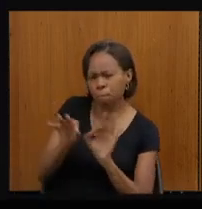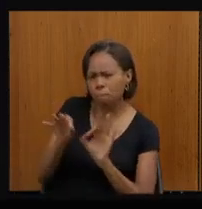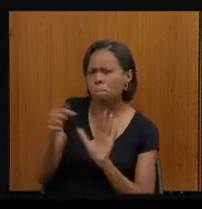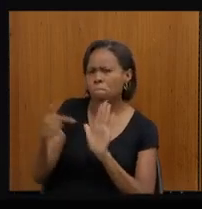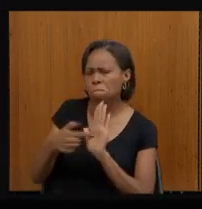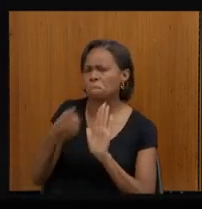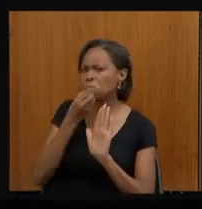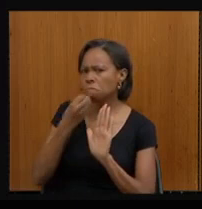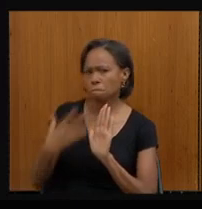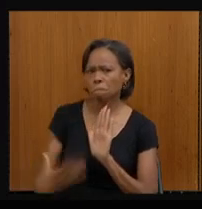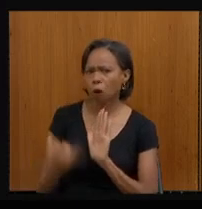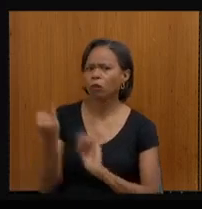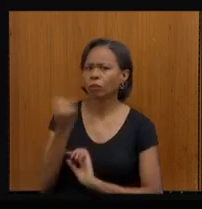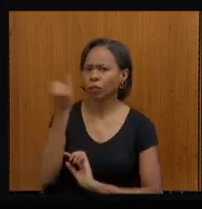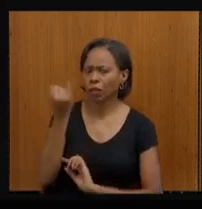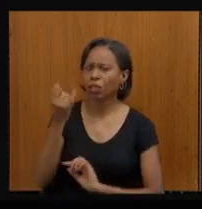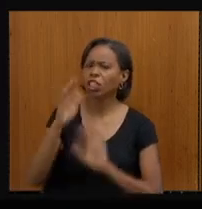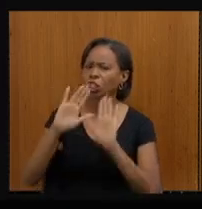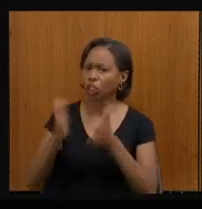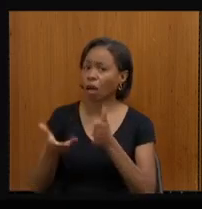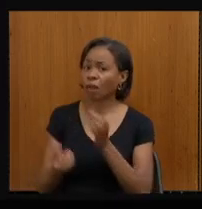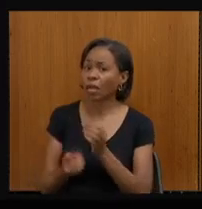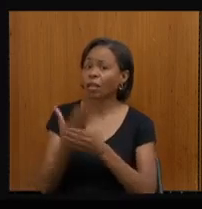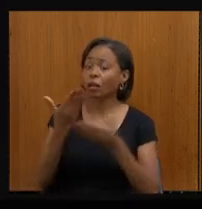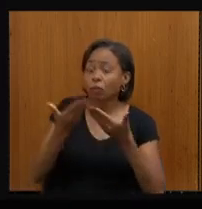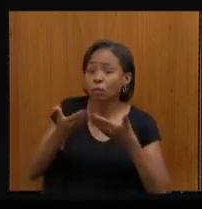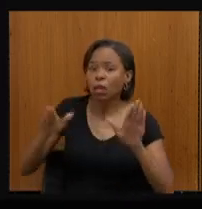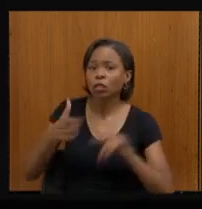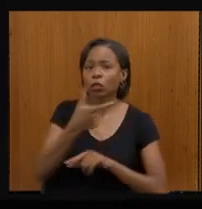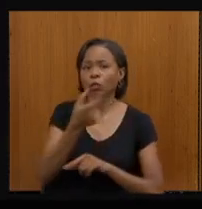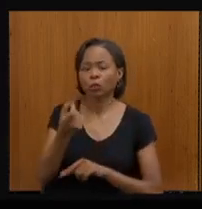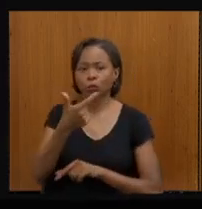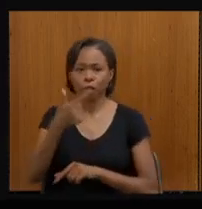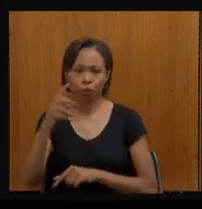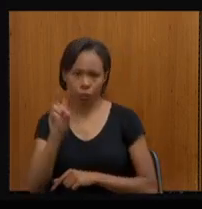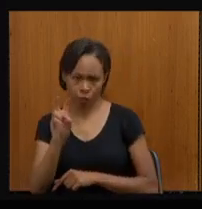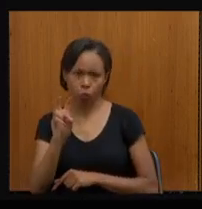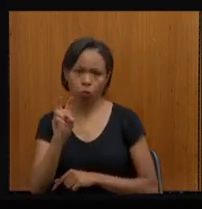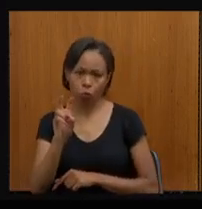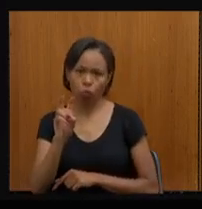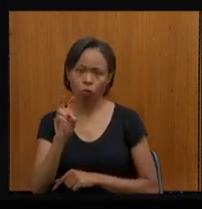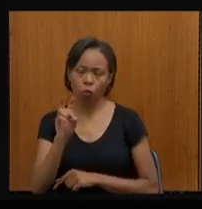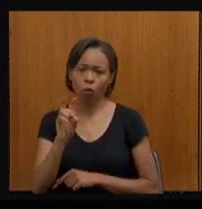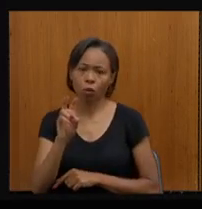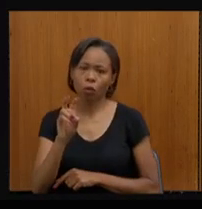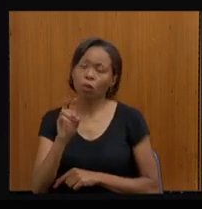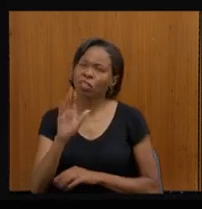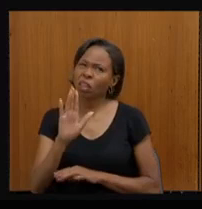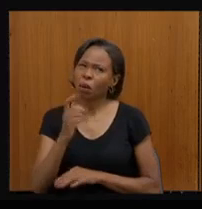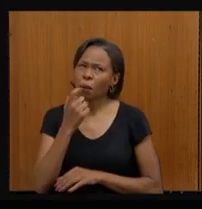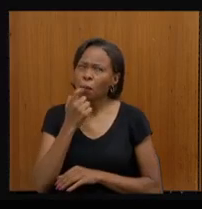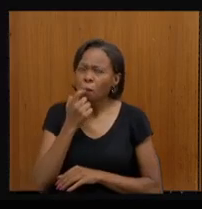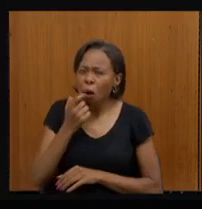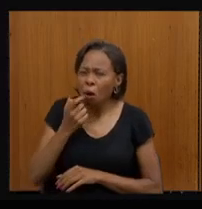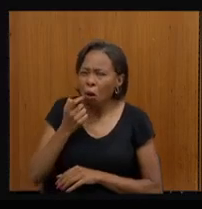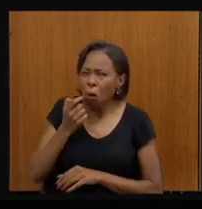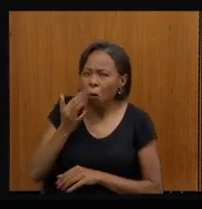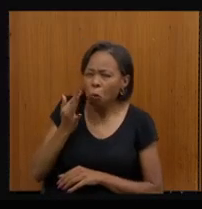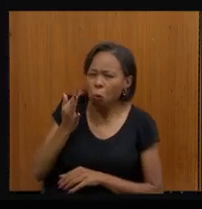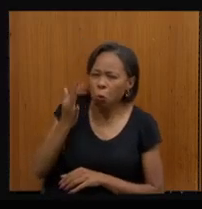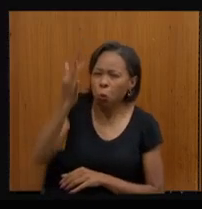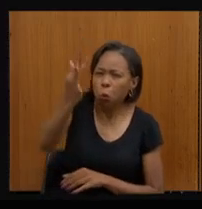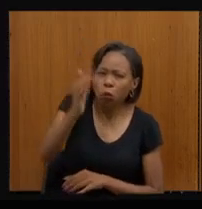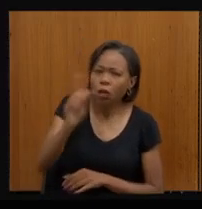interessante já deve entrar em operação em 2025 que a gente não tá fazendo nada muito muito distante não a